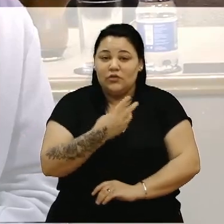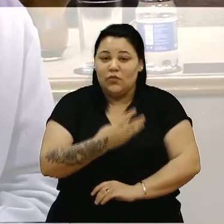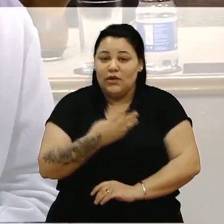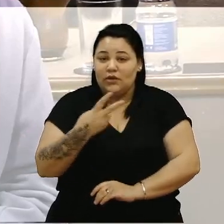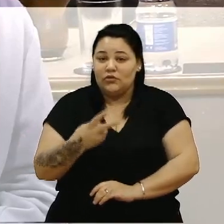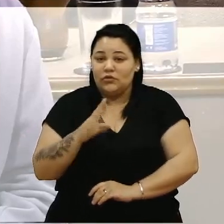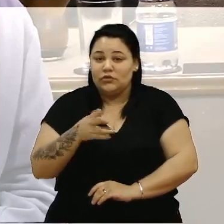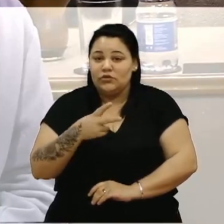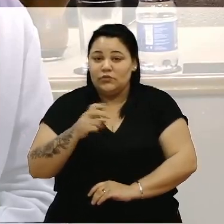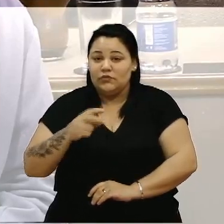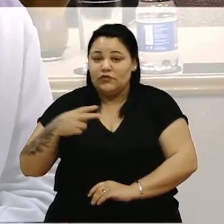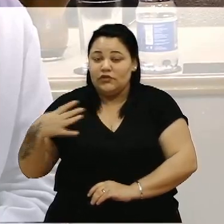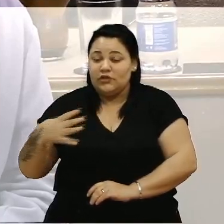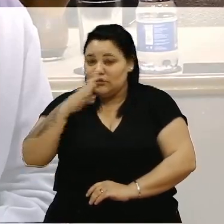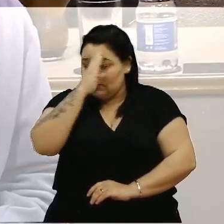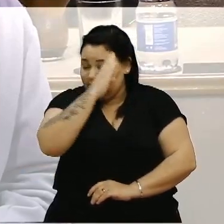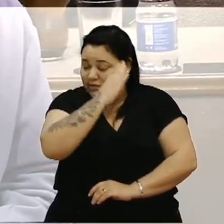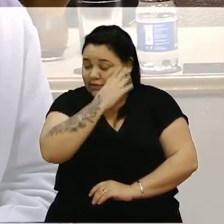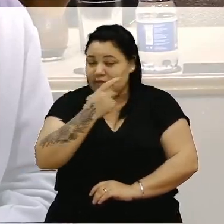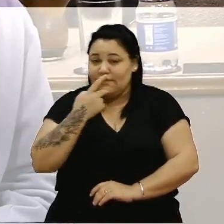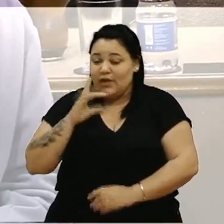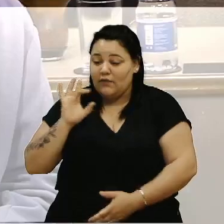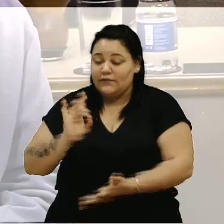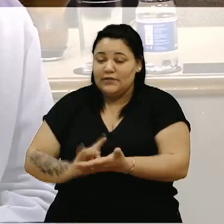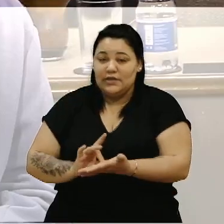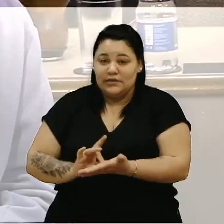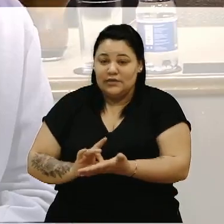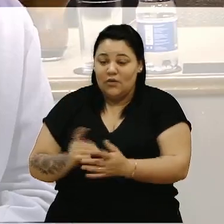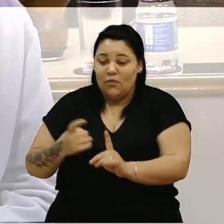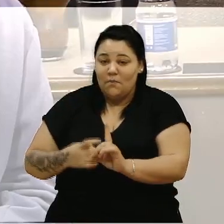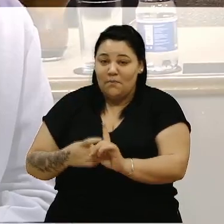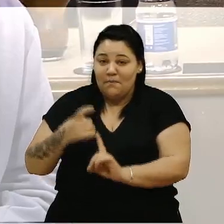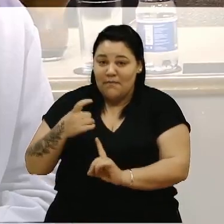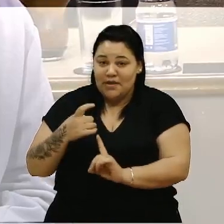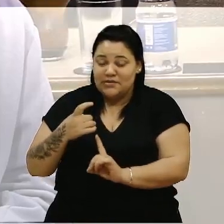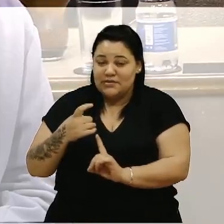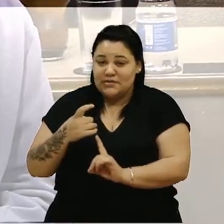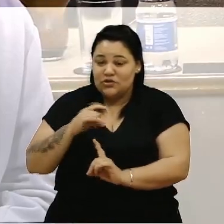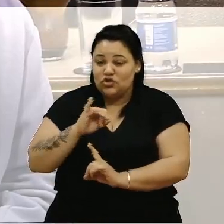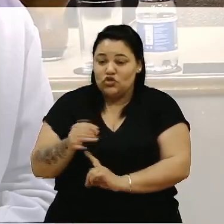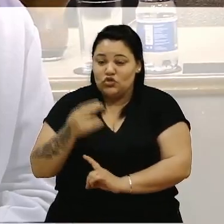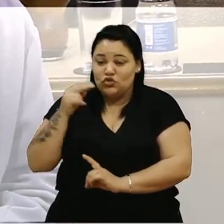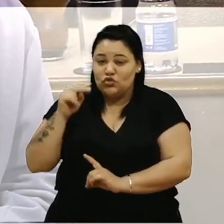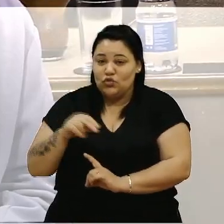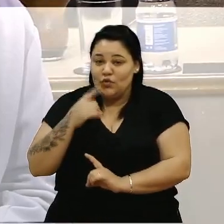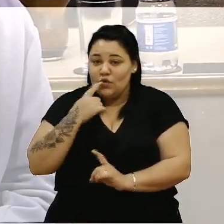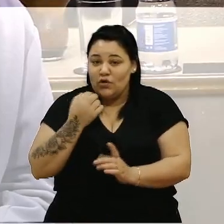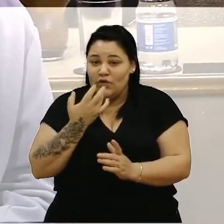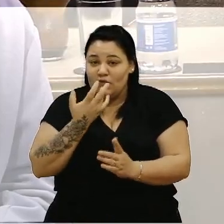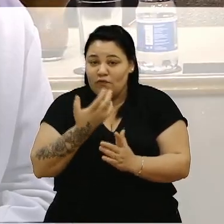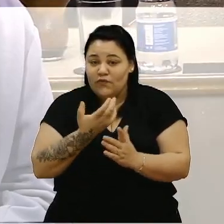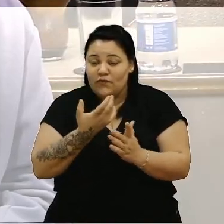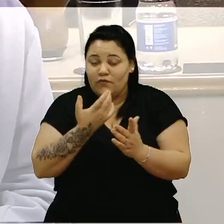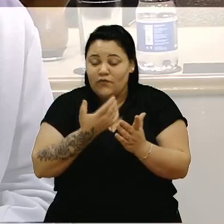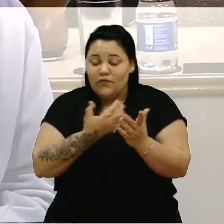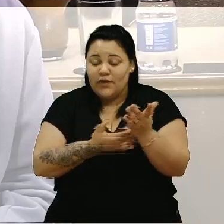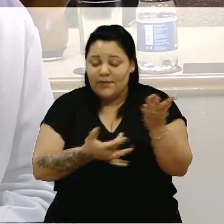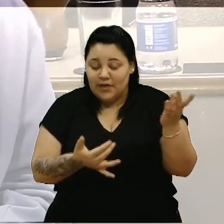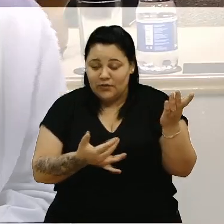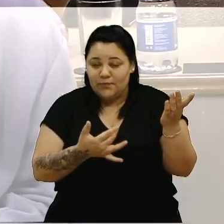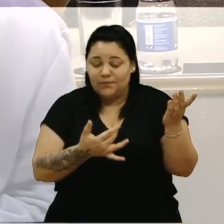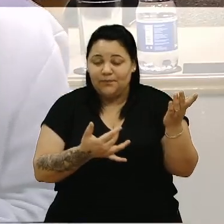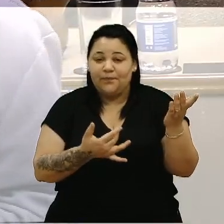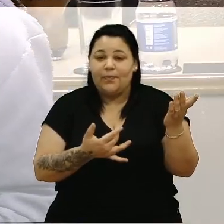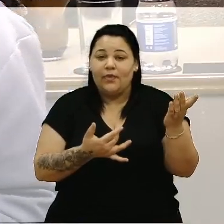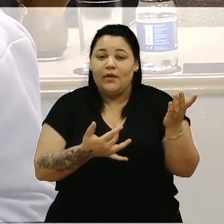vereador Adriano Bressan, que institui o mês Junho Vermelho, dedicado à realização de campanha de incentivo à doação